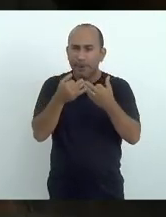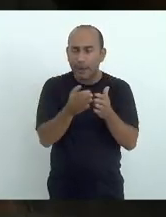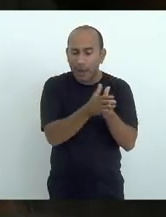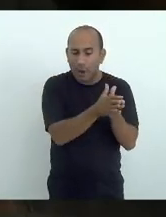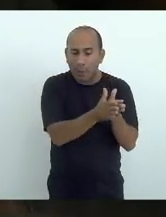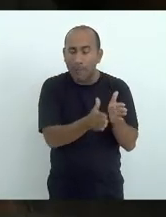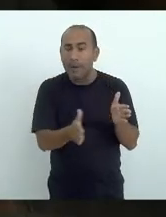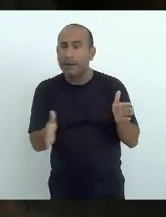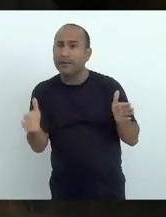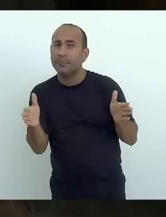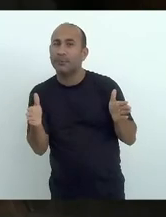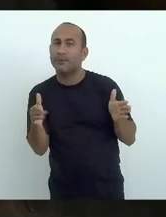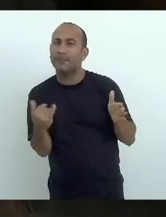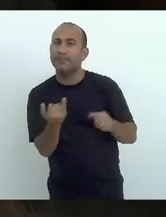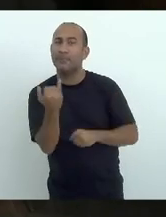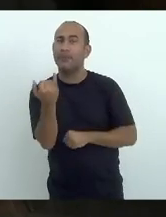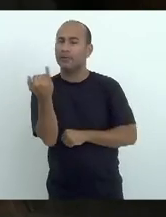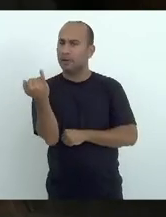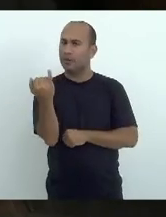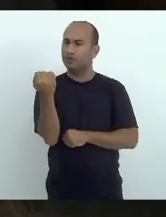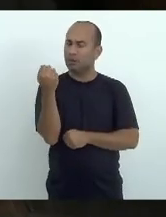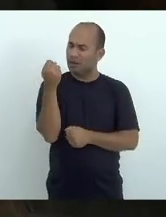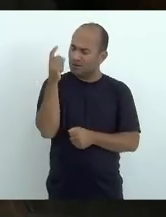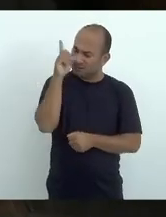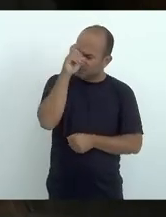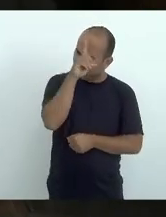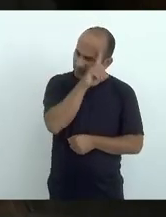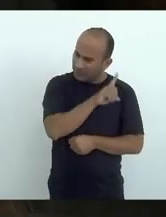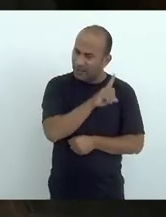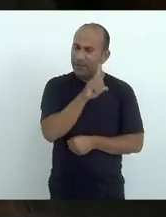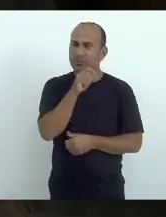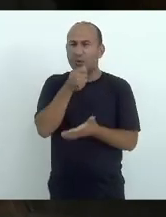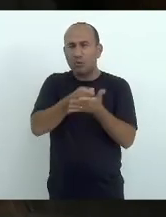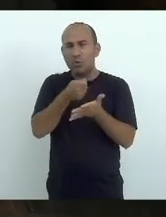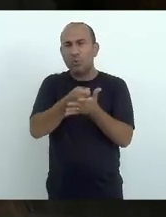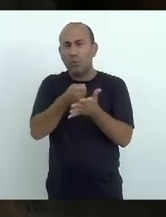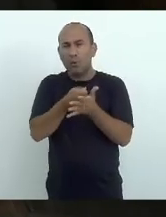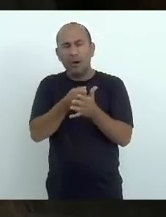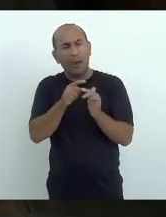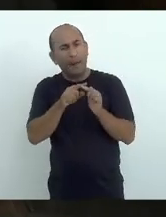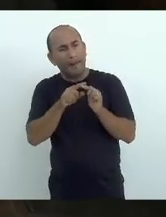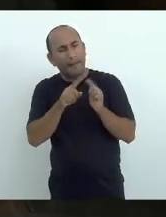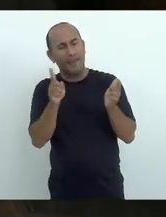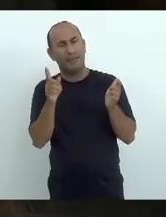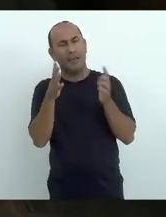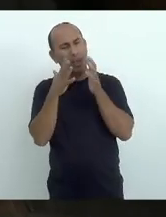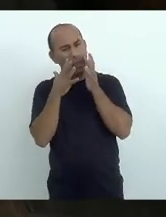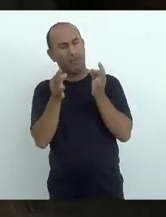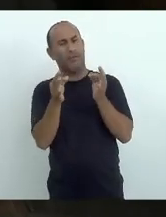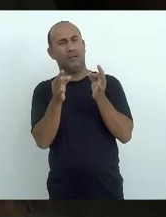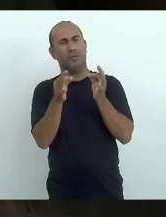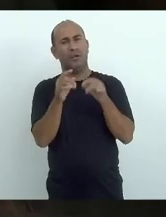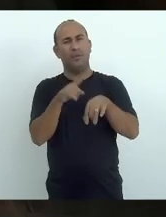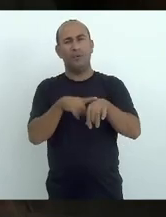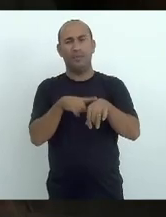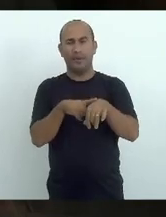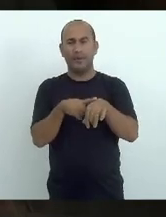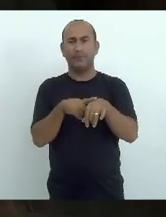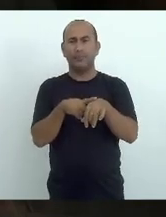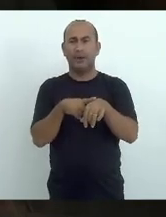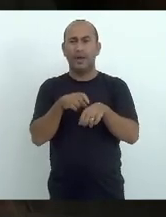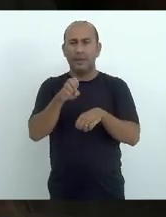interessante, duro, porém interessante, da situação da Europa, de modo